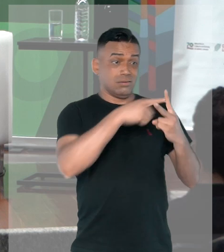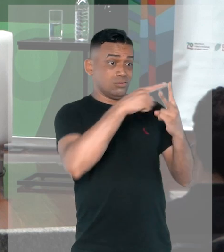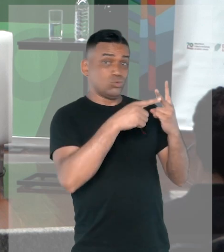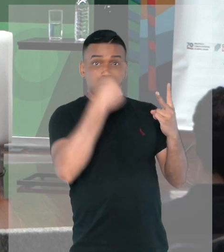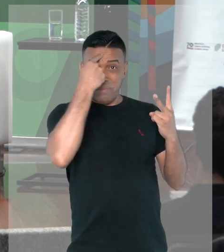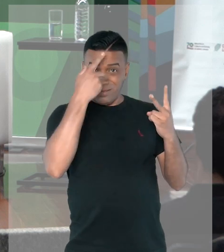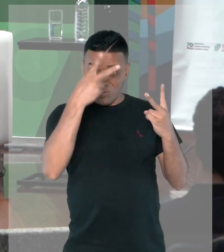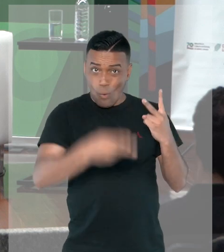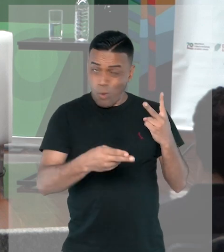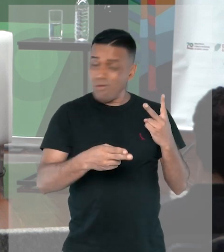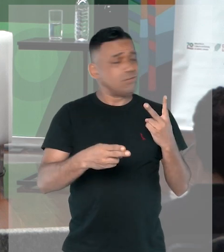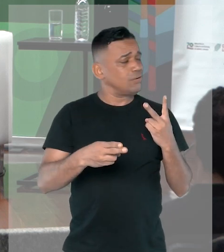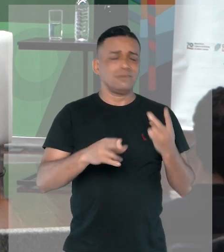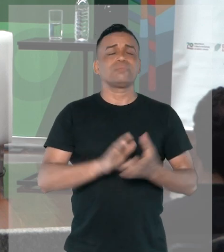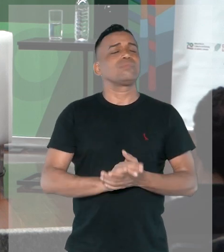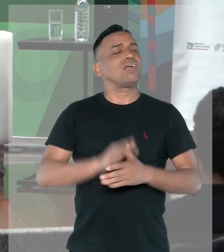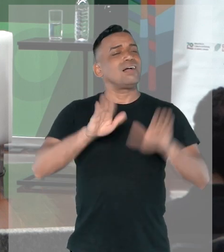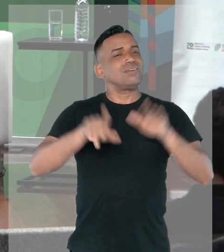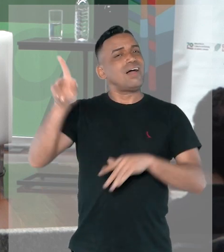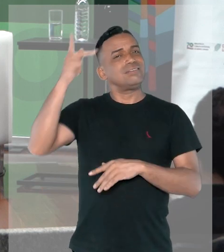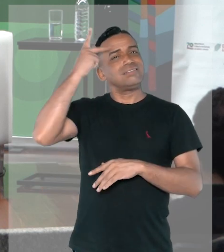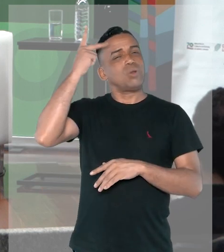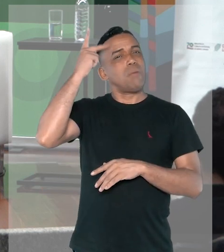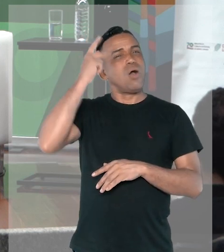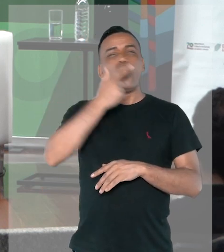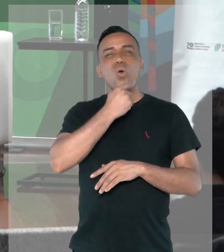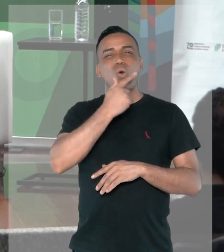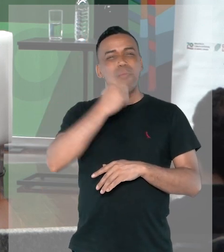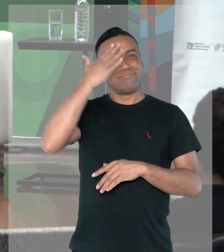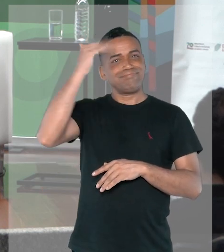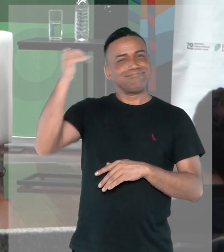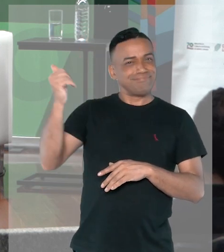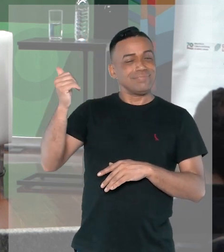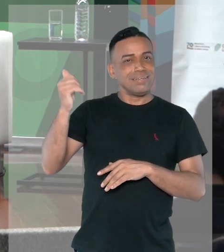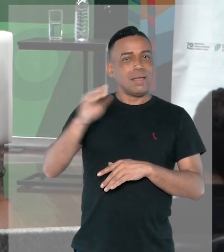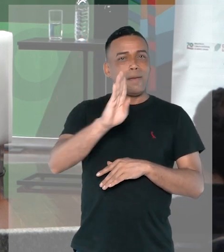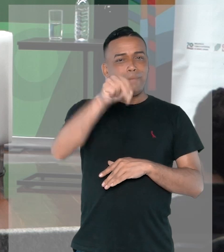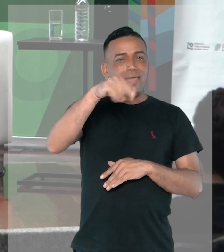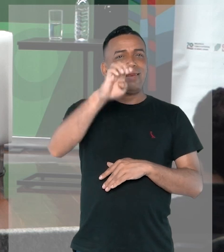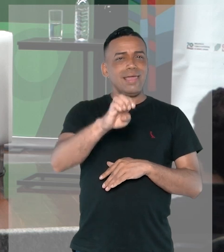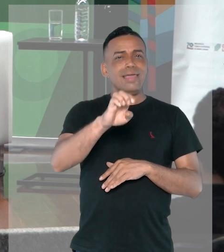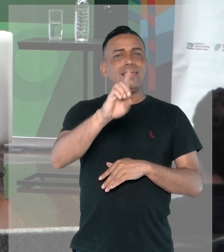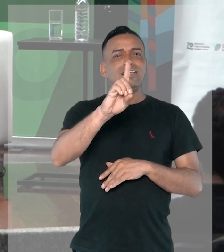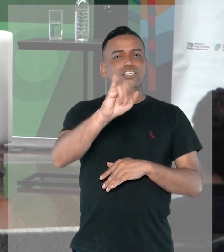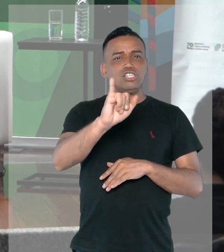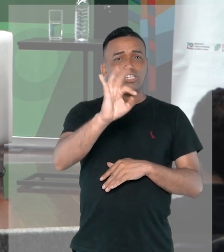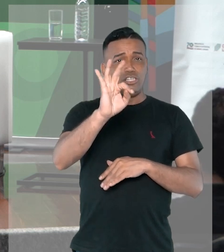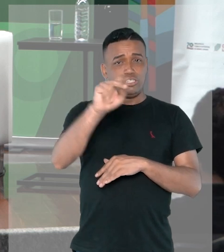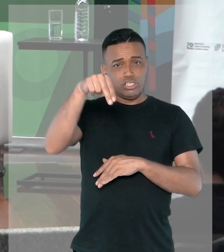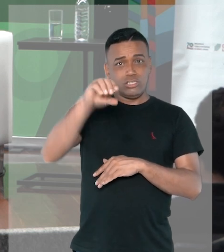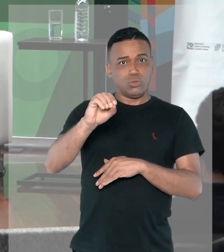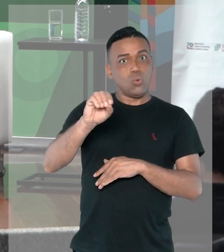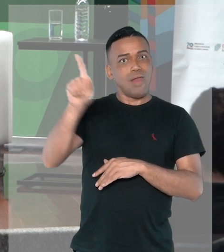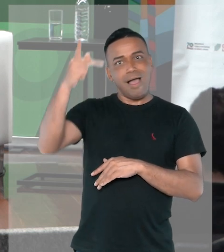jeito. Uma vez veio aqui em São Paulo Dom Anselm Grum, era um beneditino, e quando o mosteiro, na Alemanha,